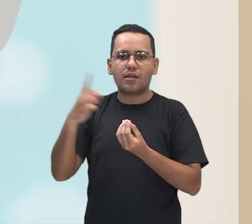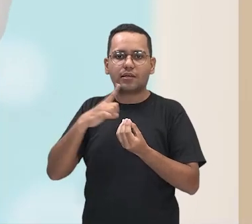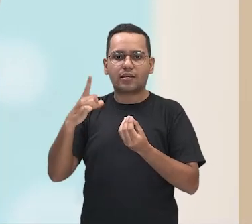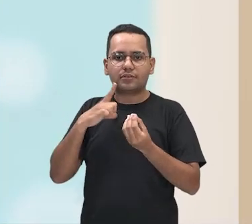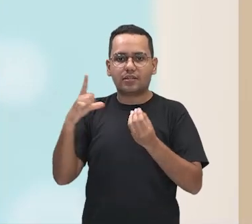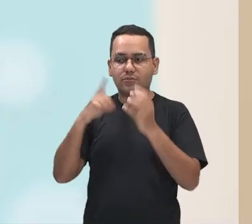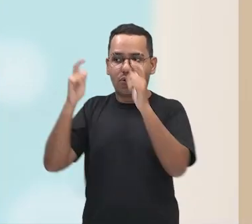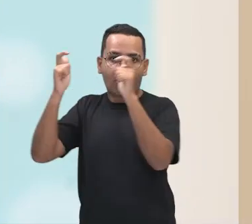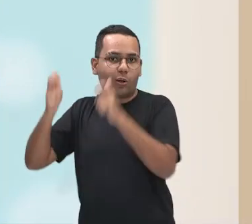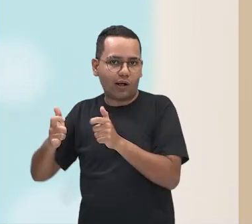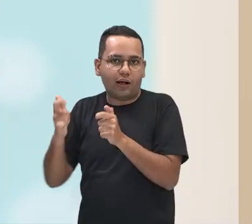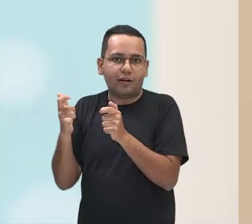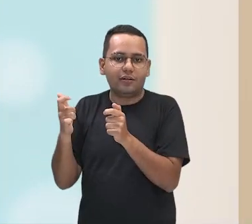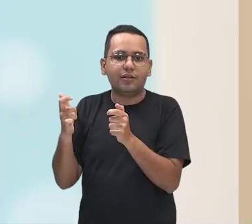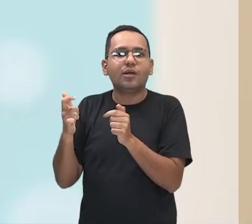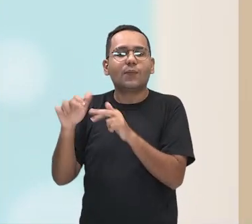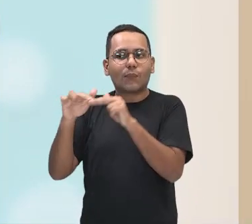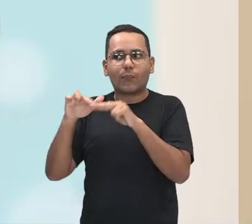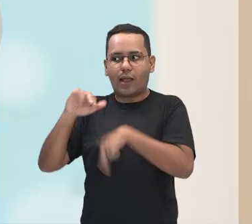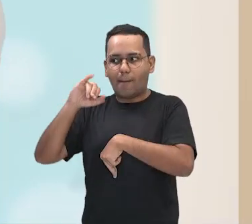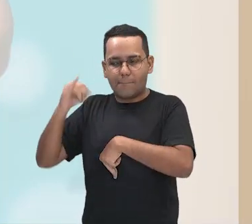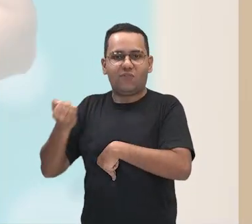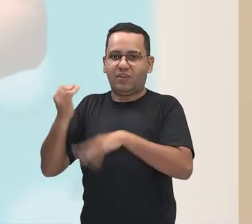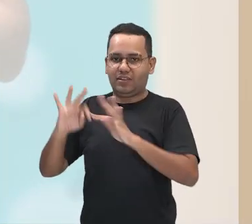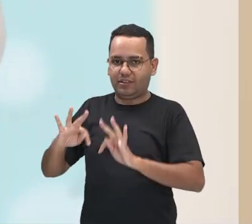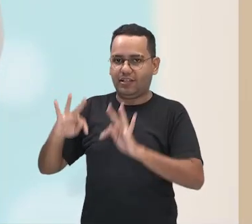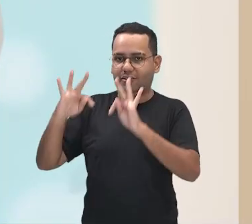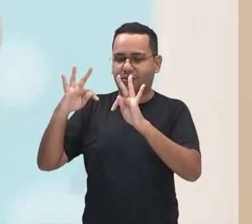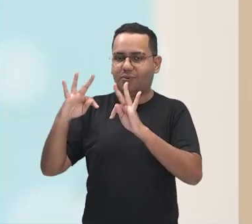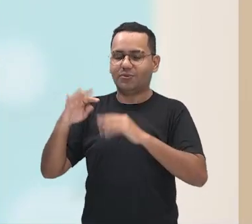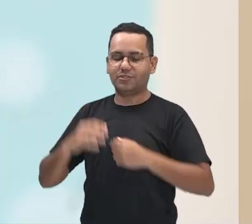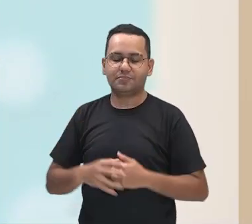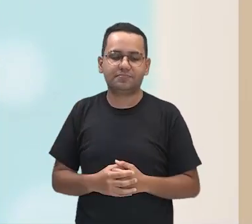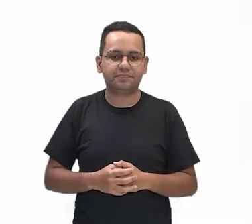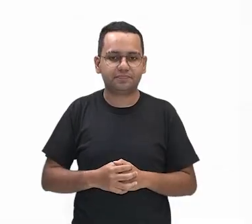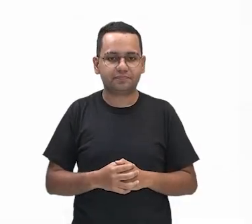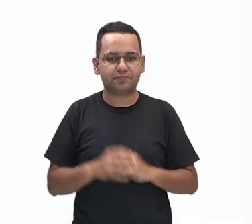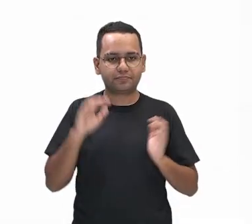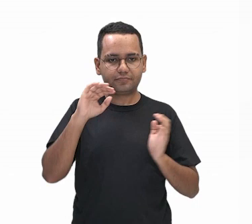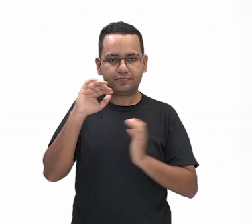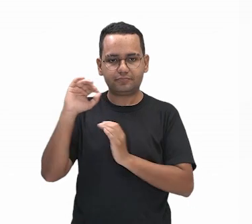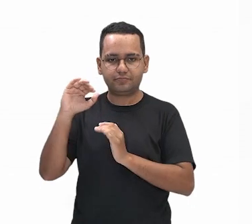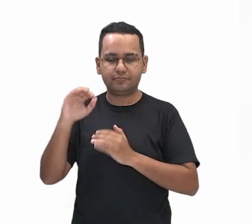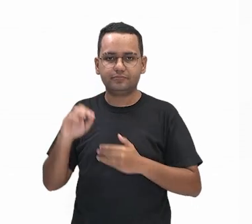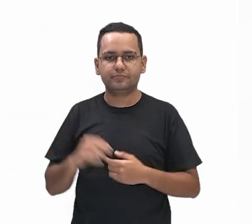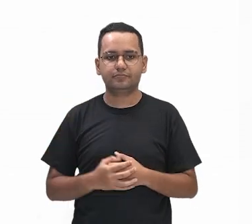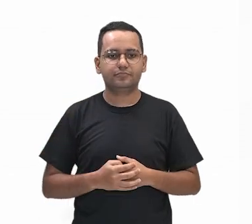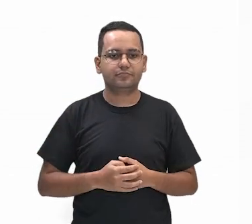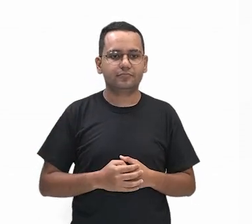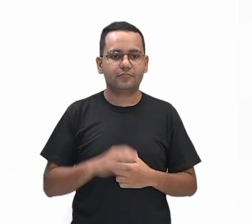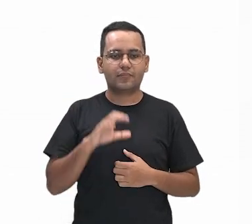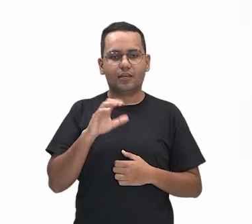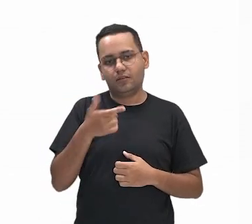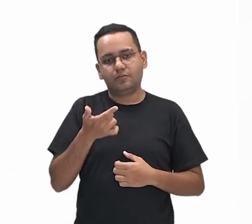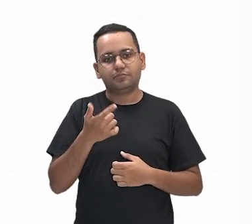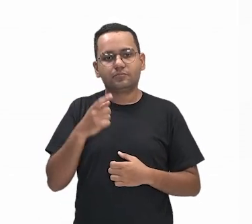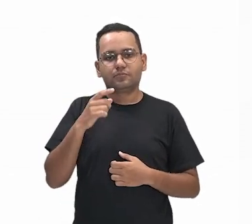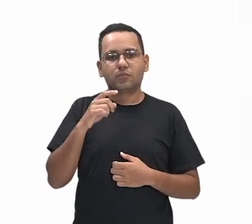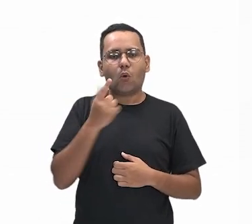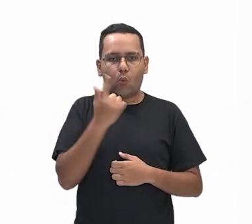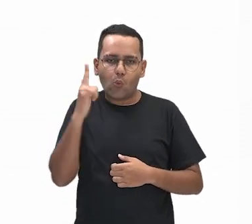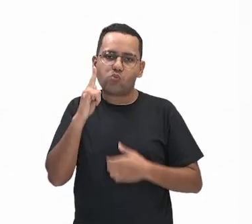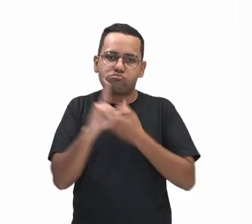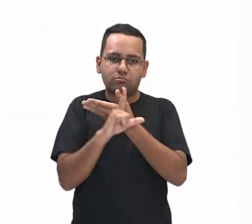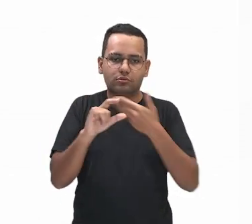aí eu utilizo a tecnologia a favor disso. O coreano Namjoon Paik é considerado o pai